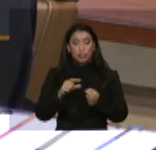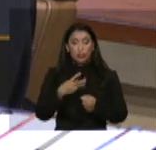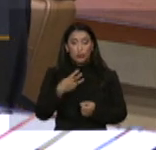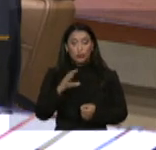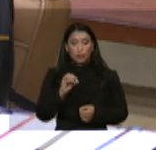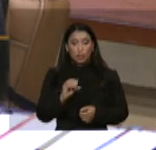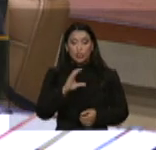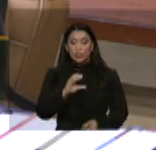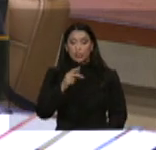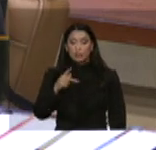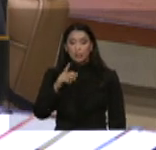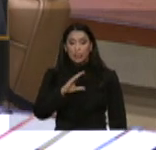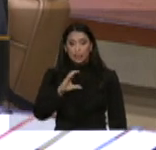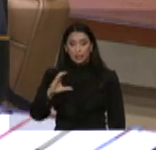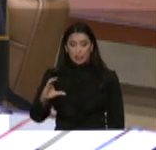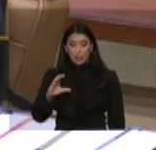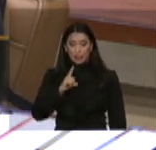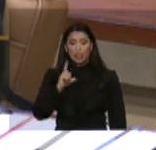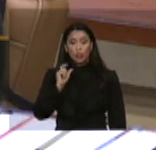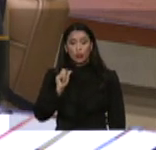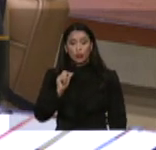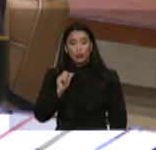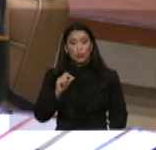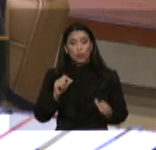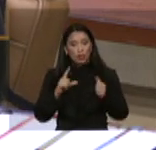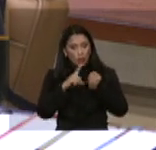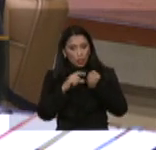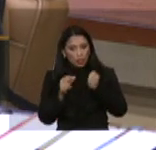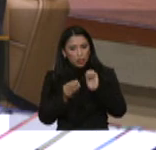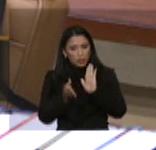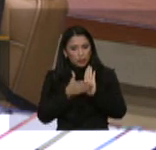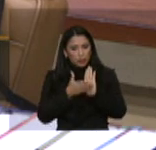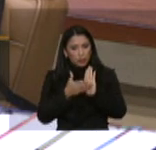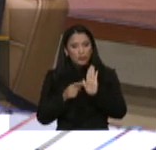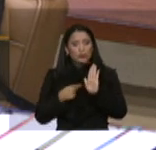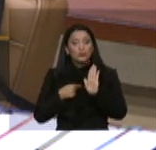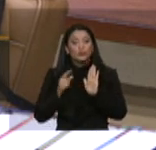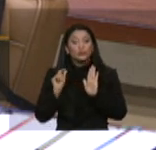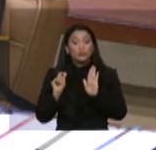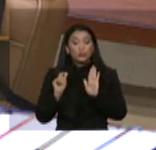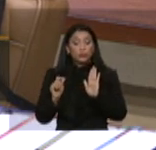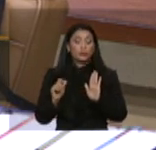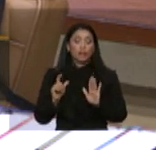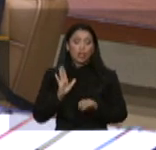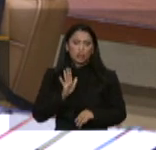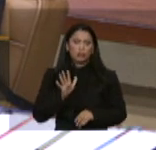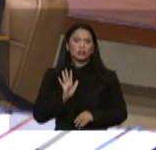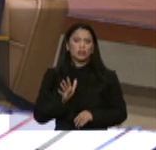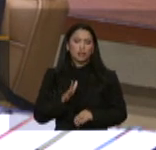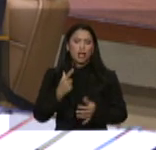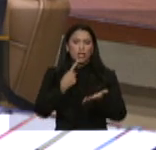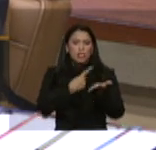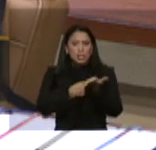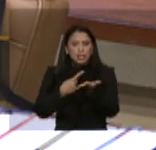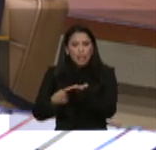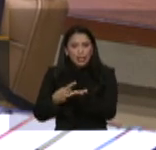cooperação jurídica internacional os seguintes dispositivo além dos casos previstos em tratados